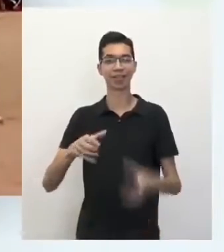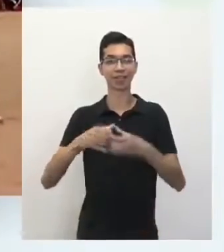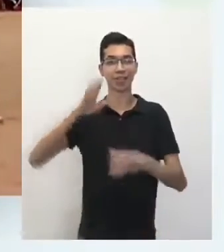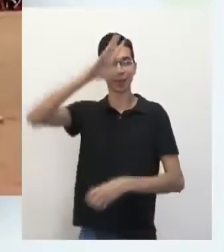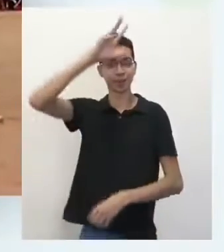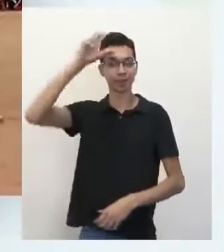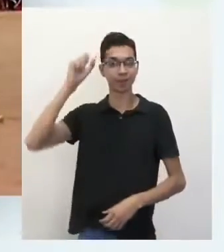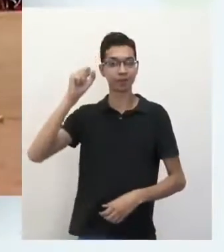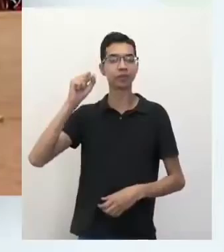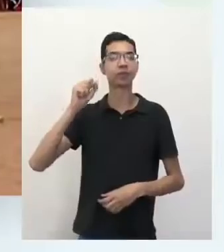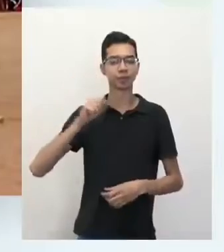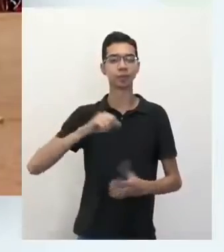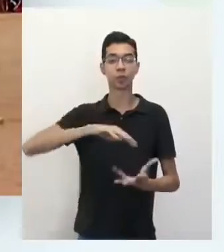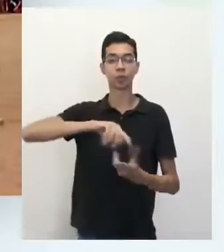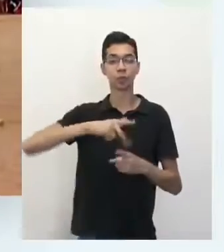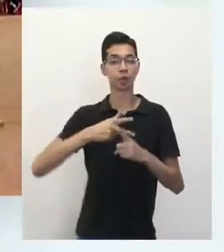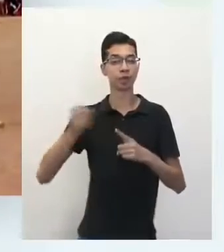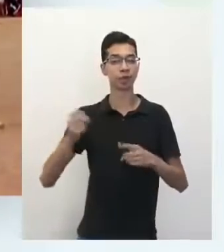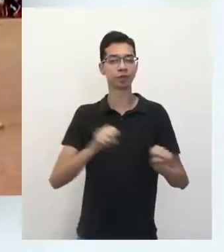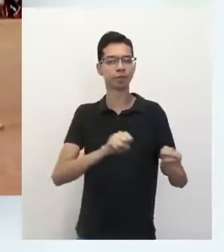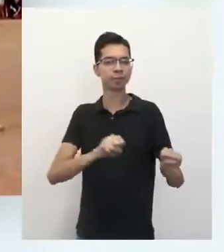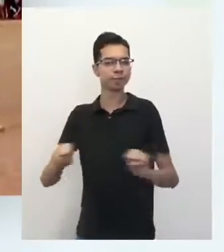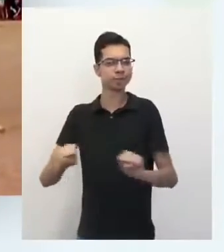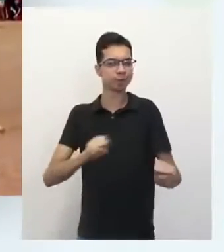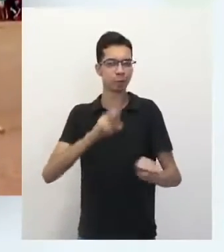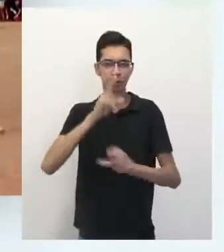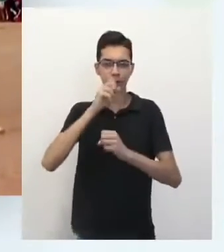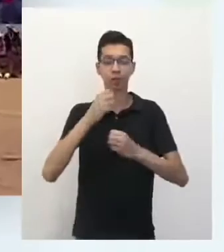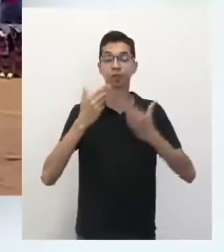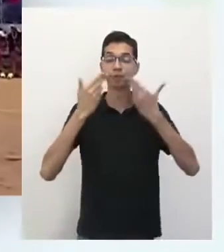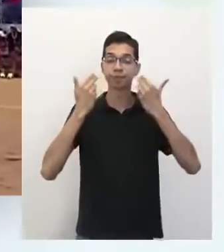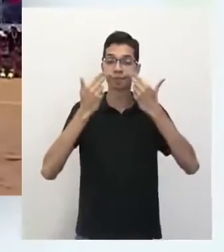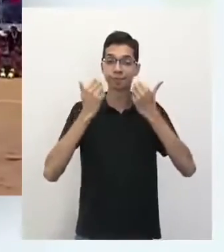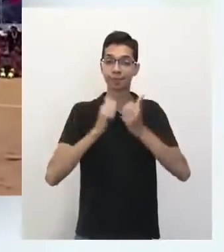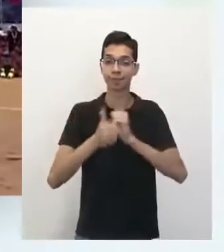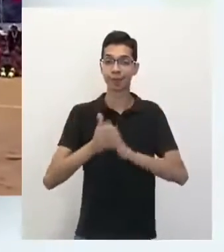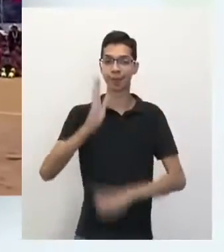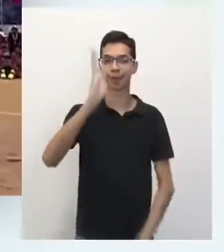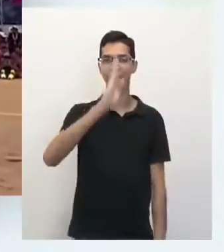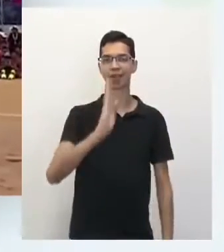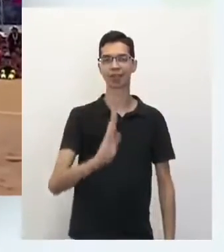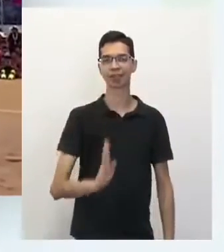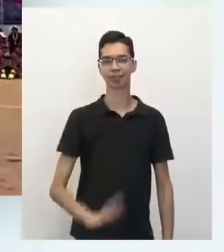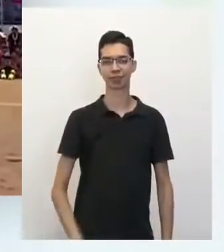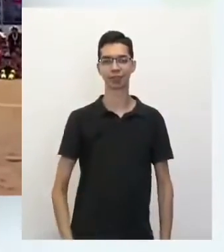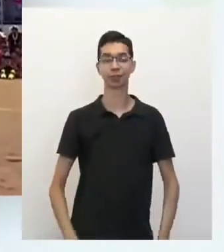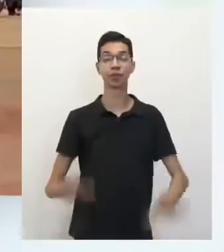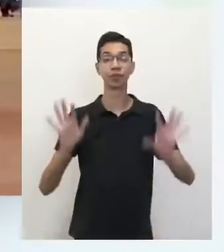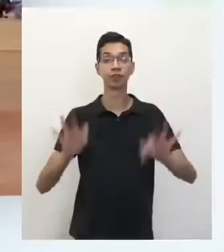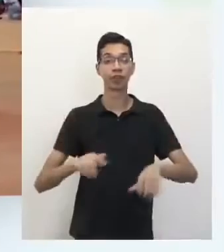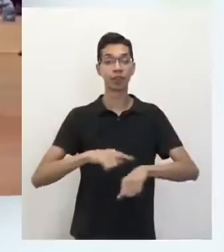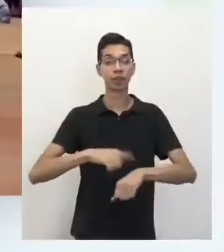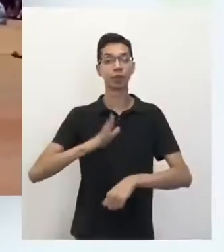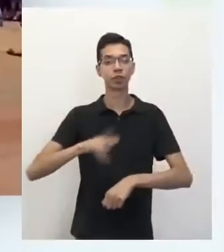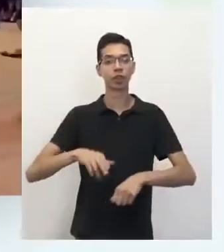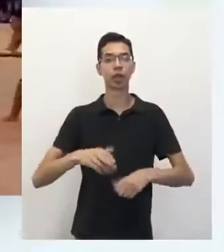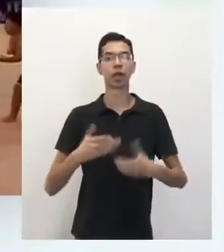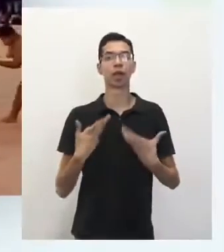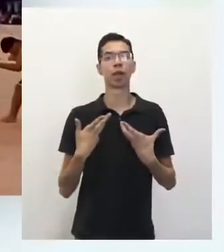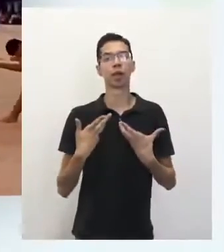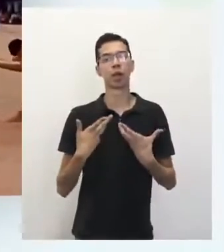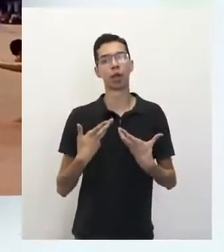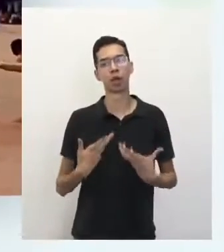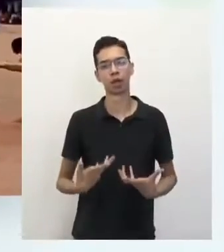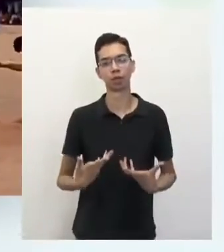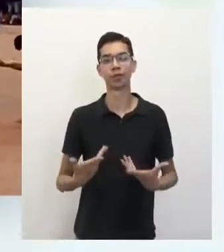campeões nacionais de cabo de força nos Jogos Indígenas do Brasil. No fim do tempo, os Maori cansados perderam o ritmo